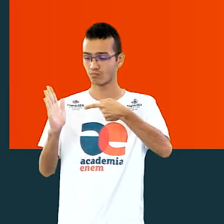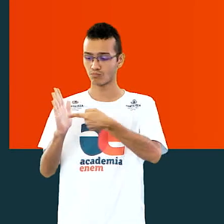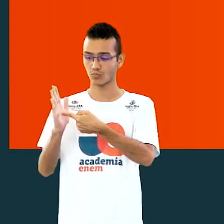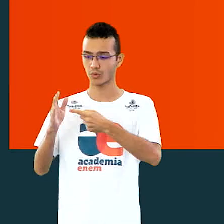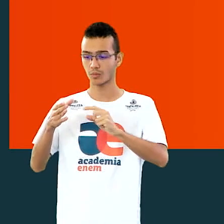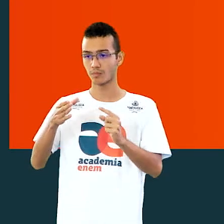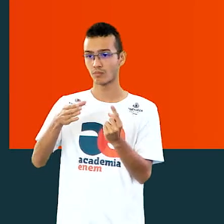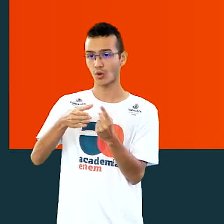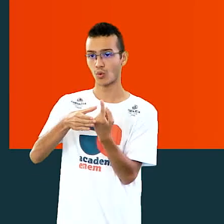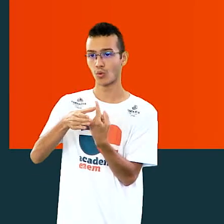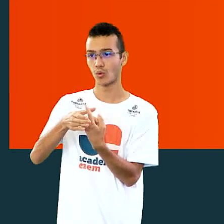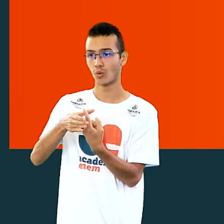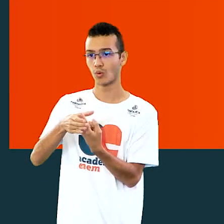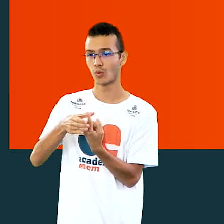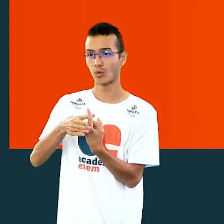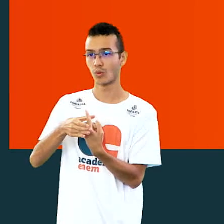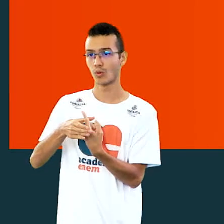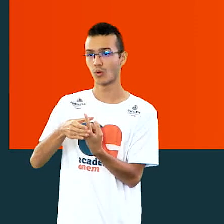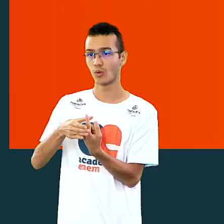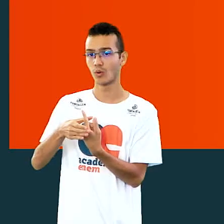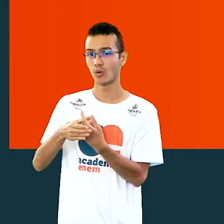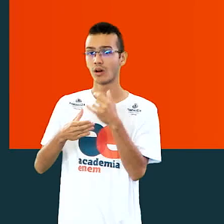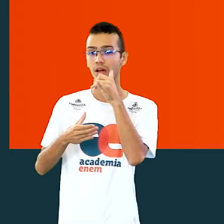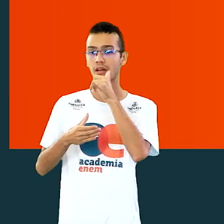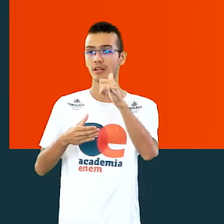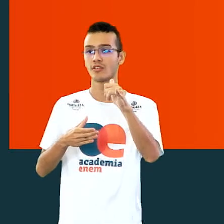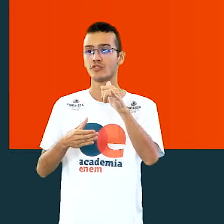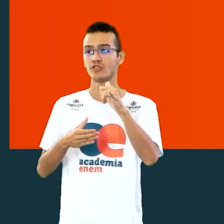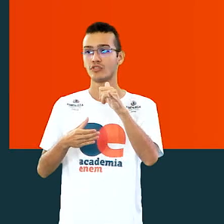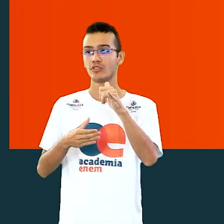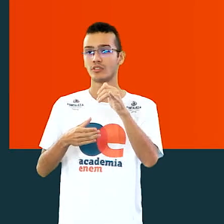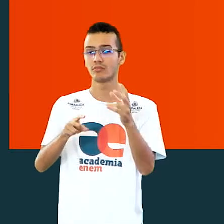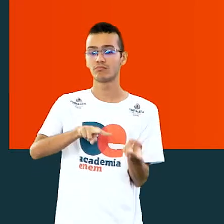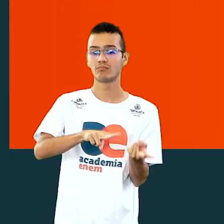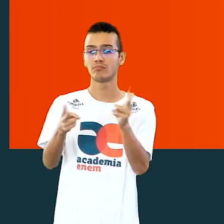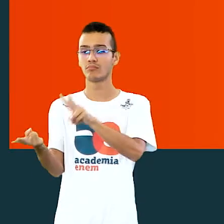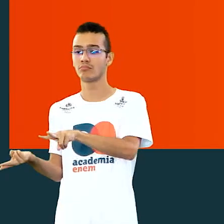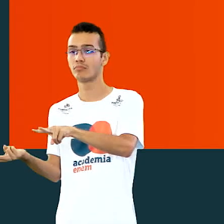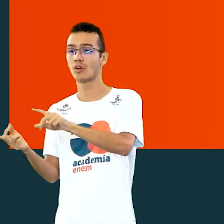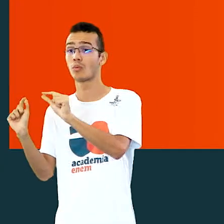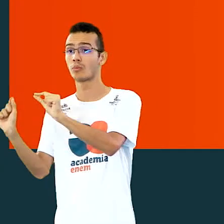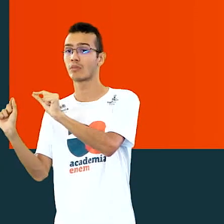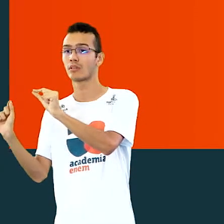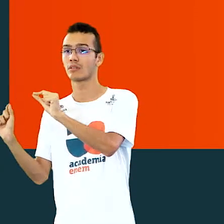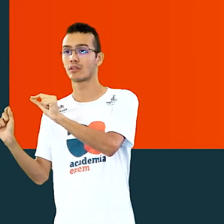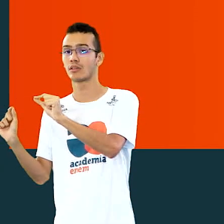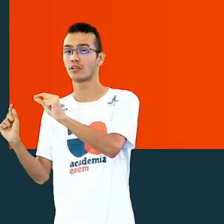ele converte a energia elétrica em quê? Quero ouvir. Ela converte a energia elétrica em que tipo de energia?